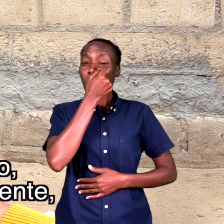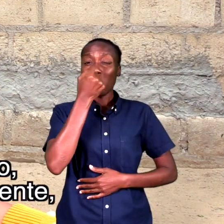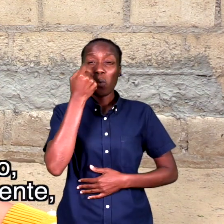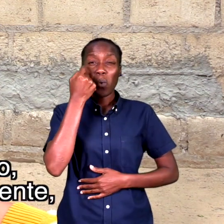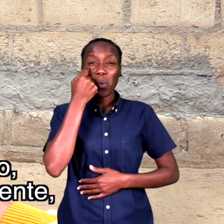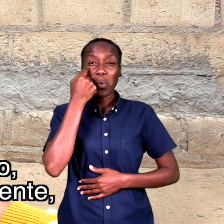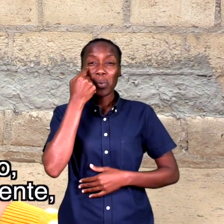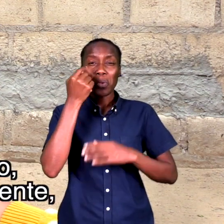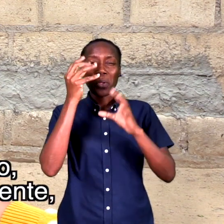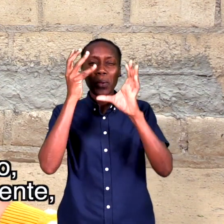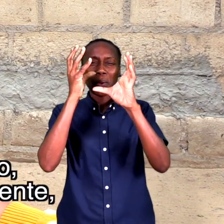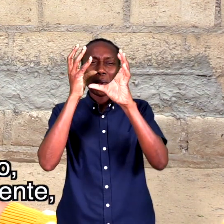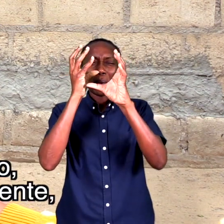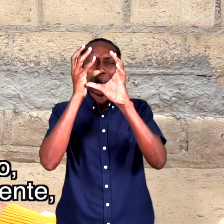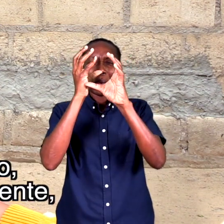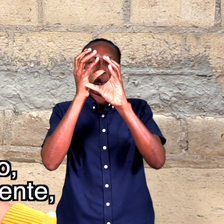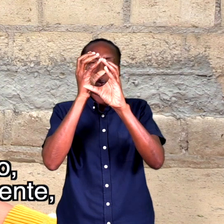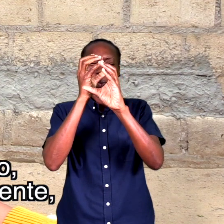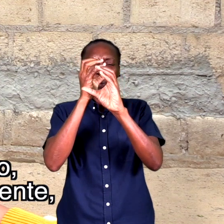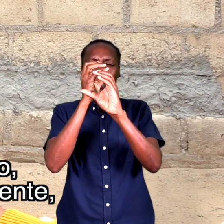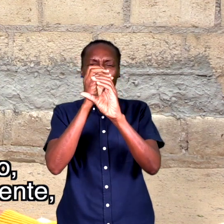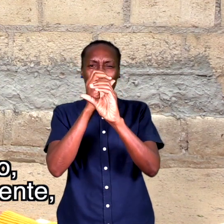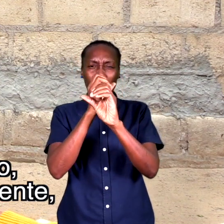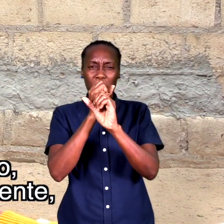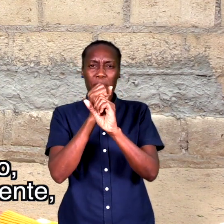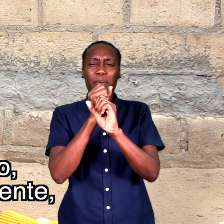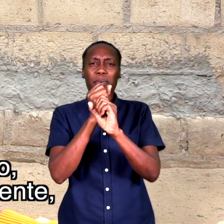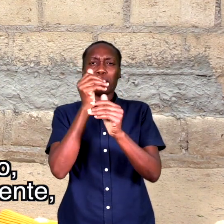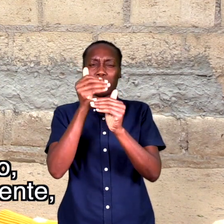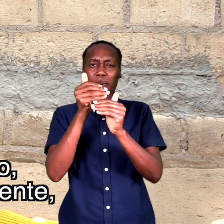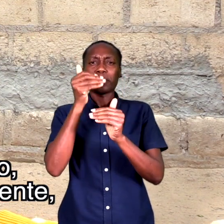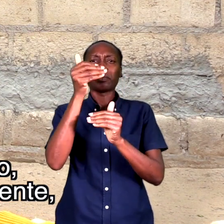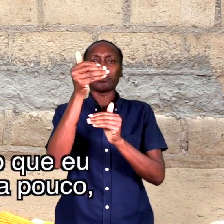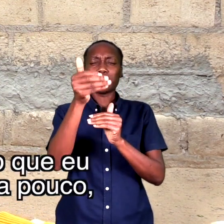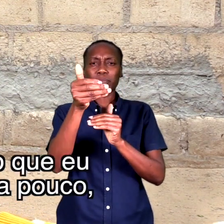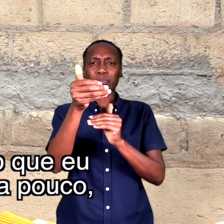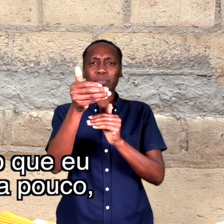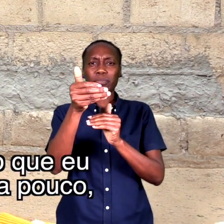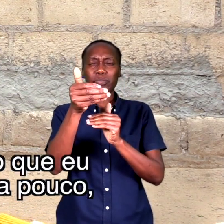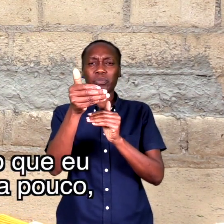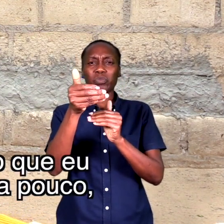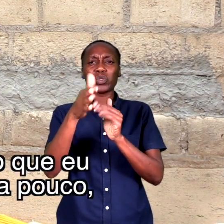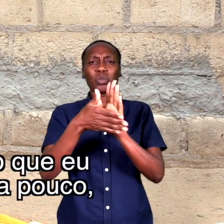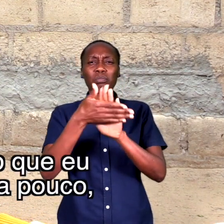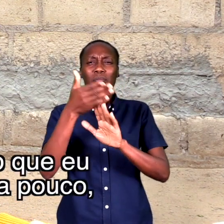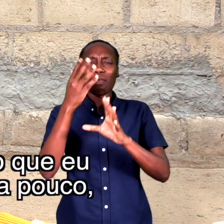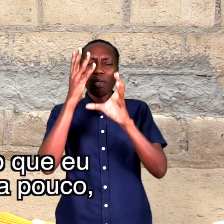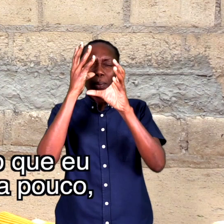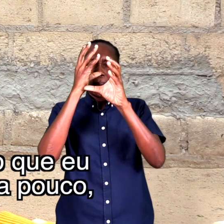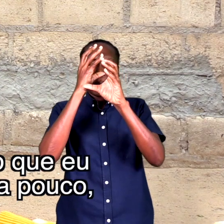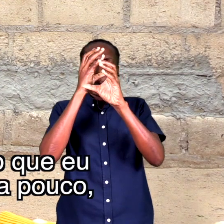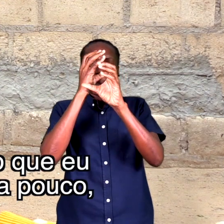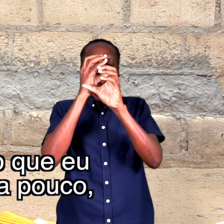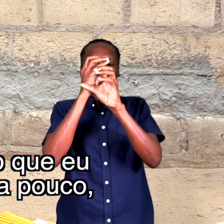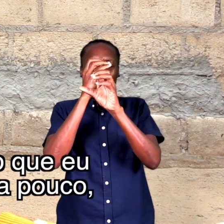costumava perder a visão, mas não tão assim continuamente, mas de pausadamente, até